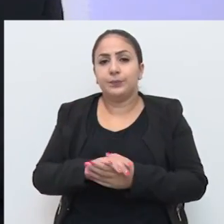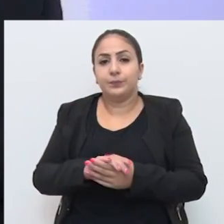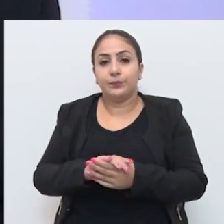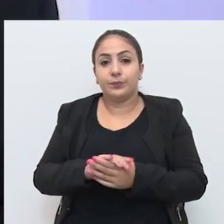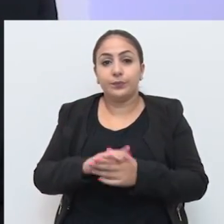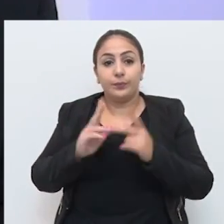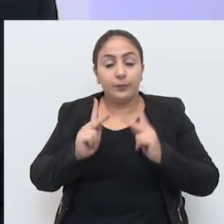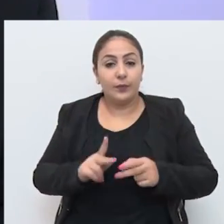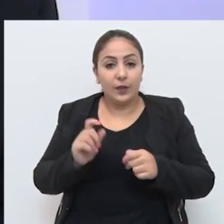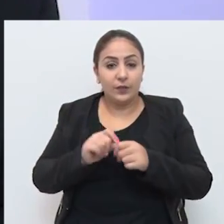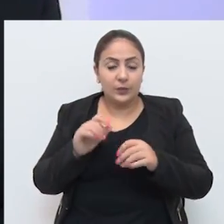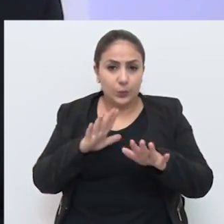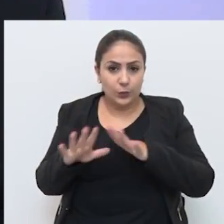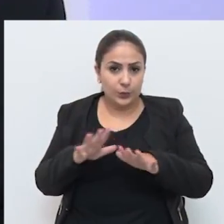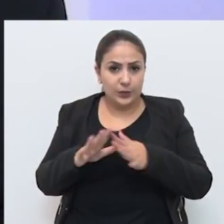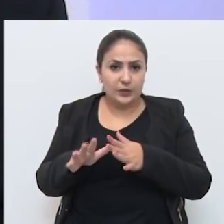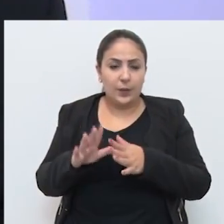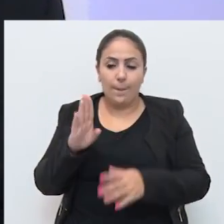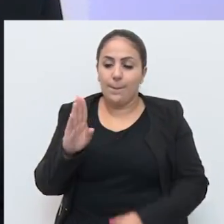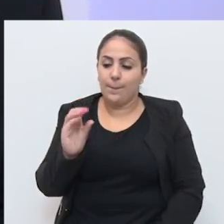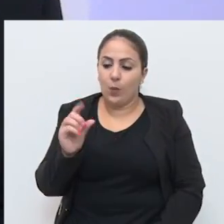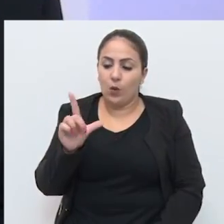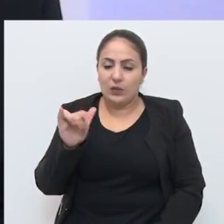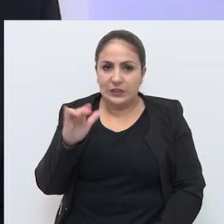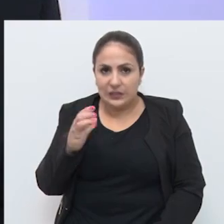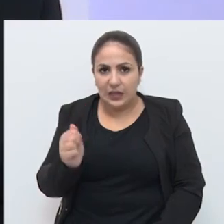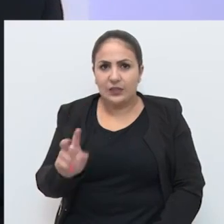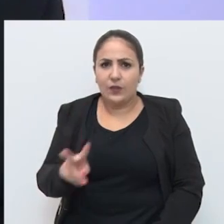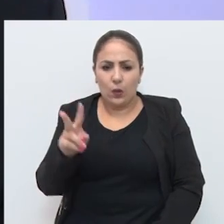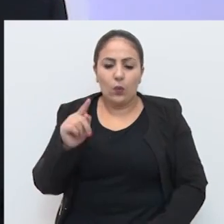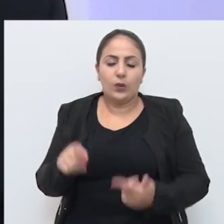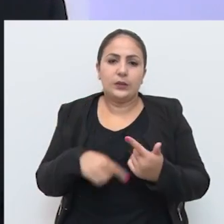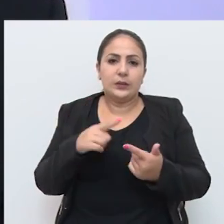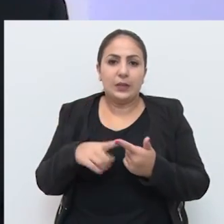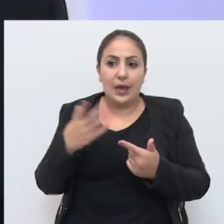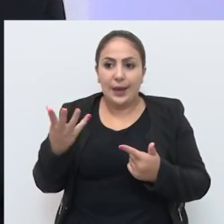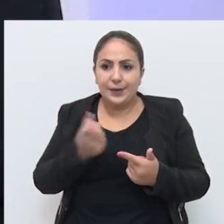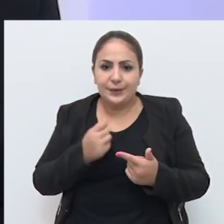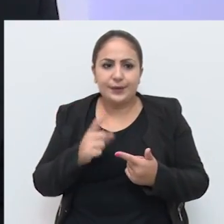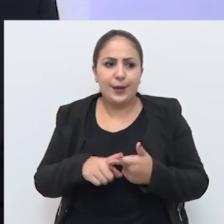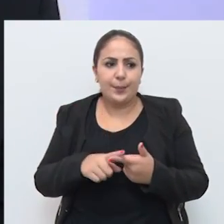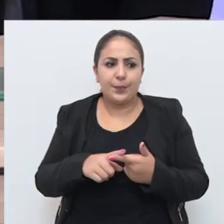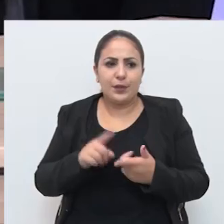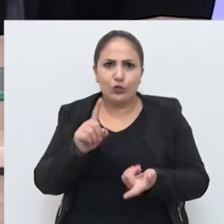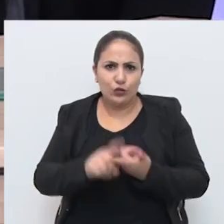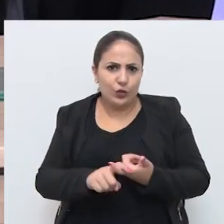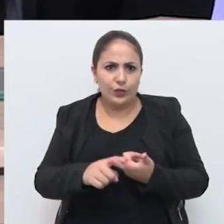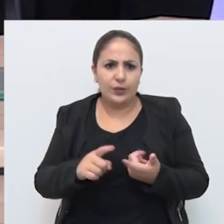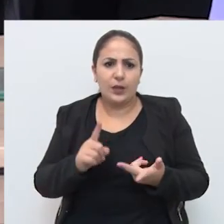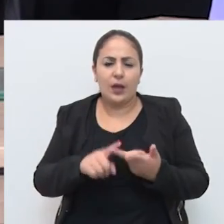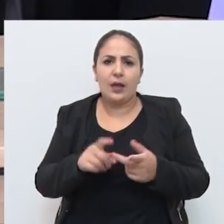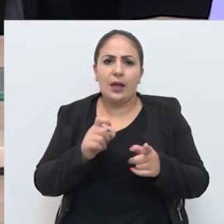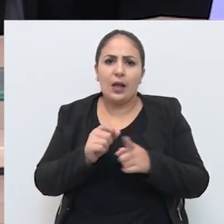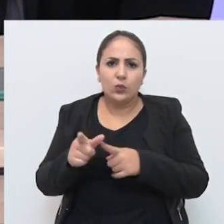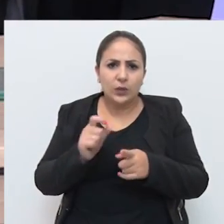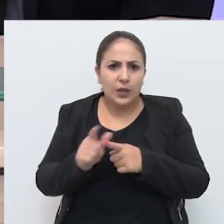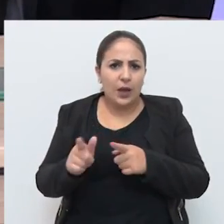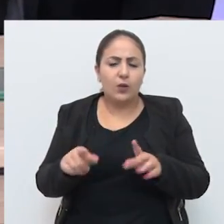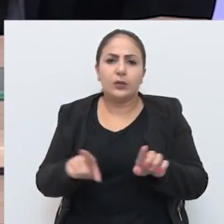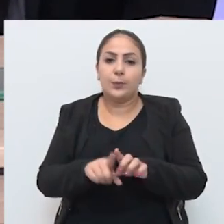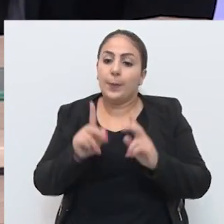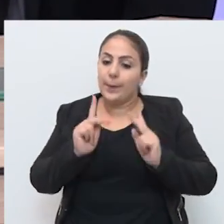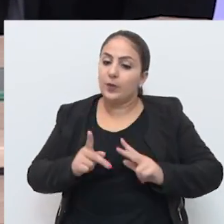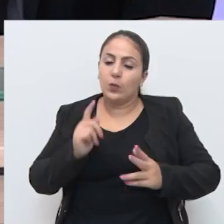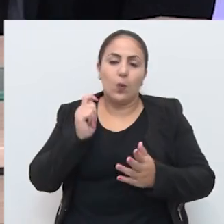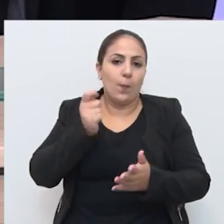obrigatoriedade é quem faz movimentação em bolsa de valores, por exemplo, e recebe algum tipo de dividendo, rendas de aluguéis também. Essas pessoas